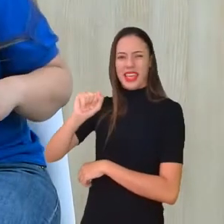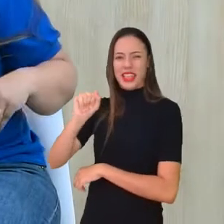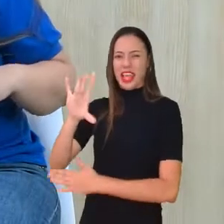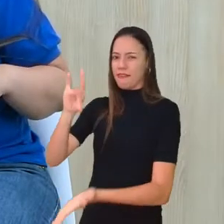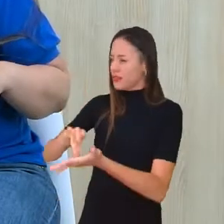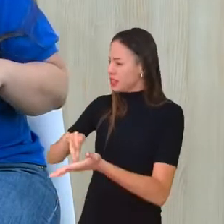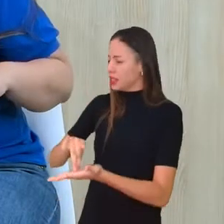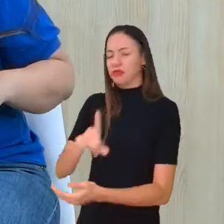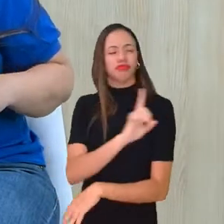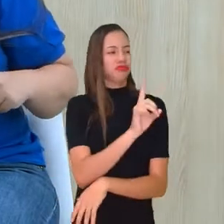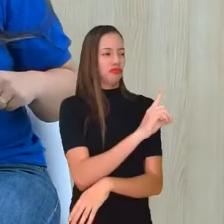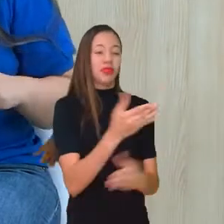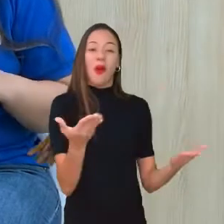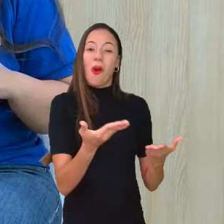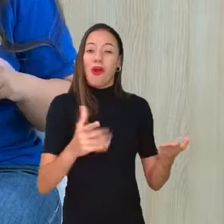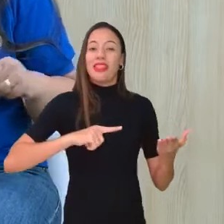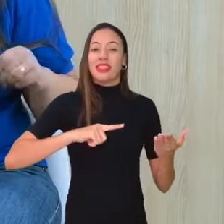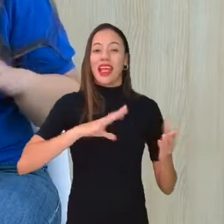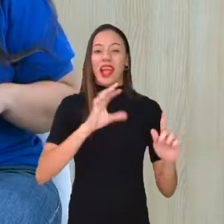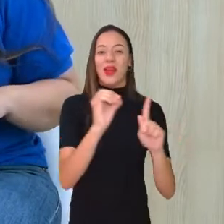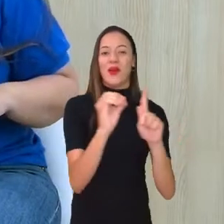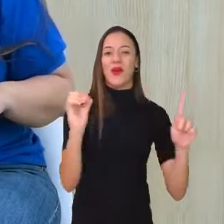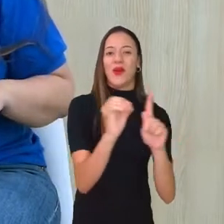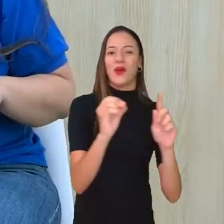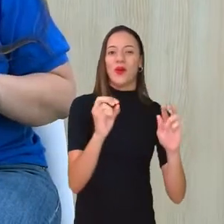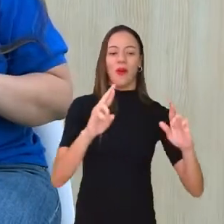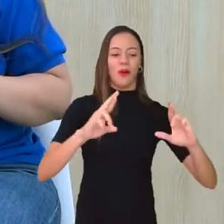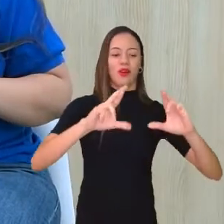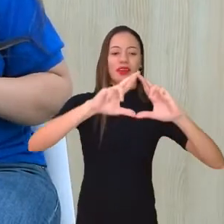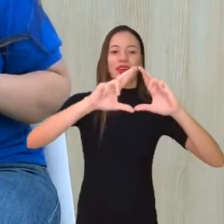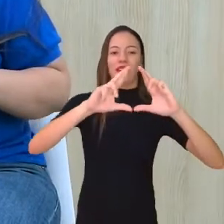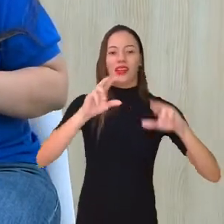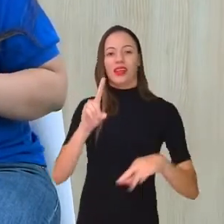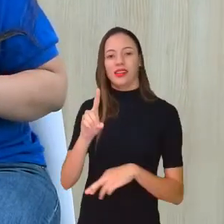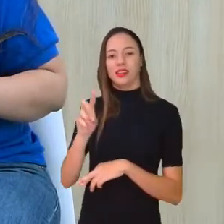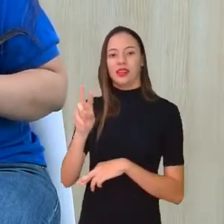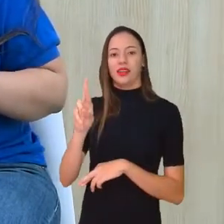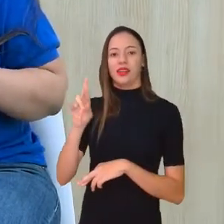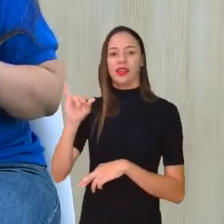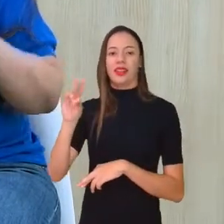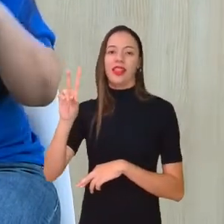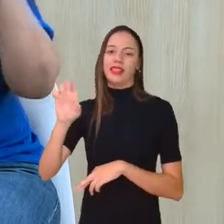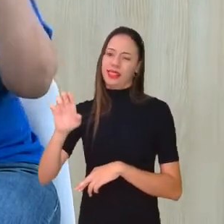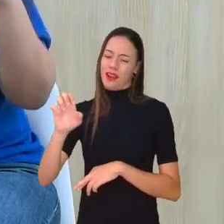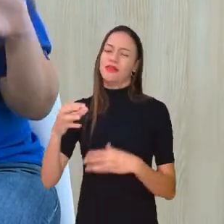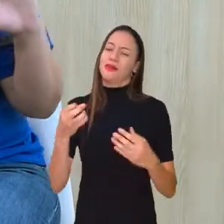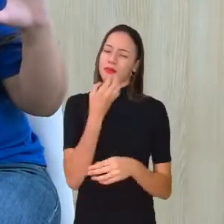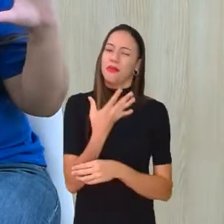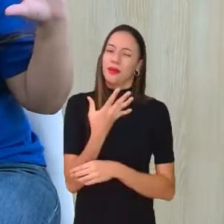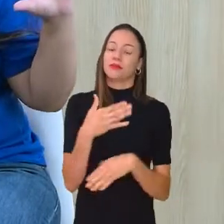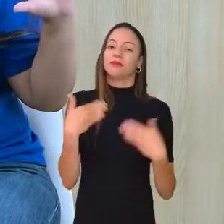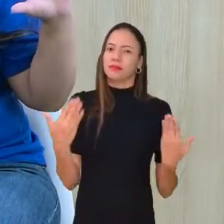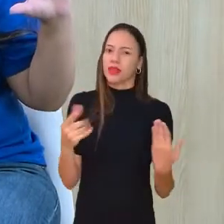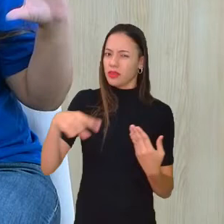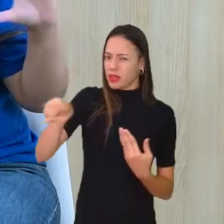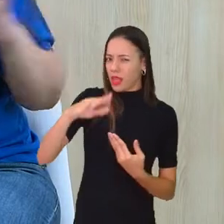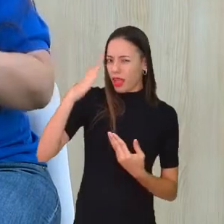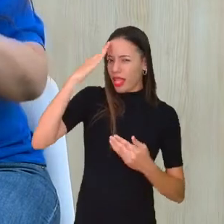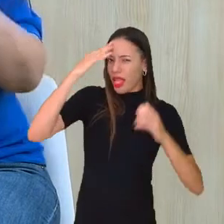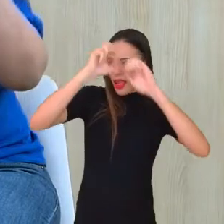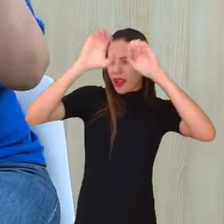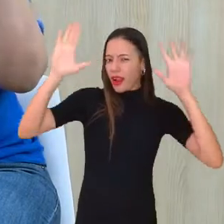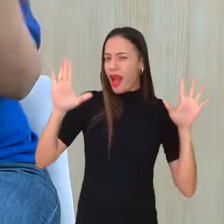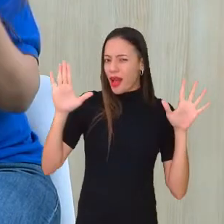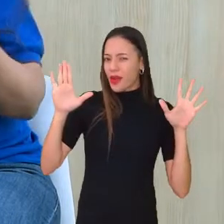dia, Google Drive, né? Tudo na nuvem, tudo vai na voltar nuvem. já, né? E aí, gente, entendido agora o que é,